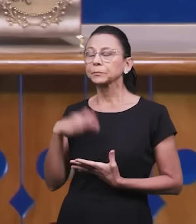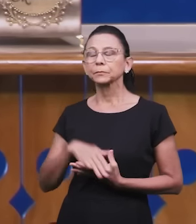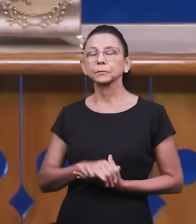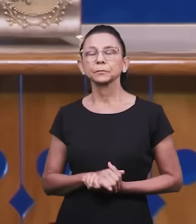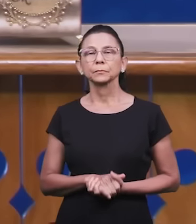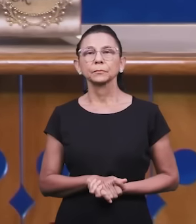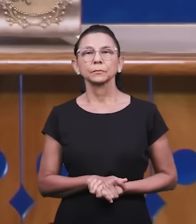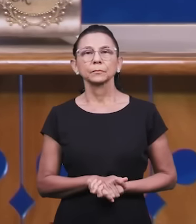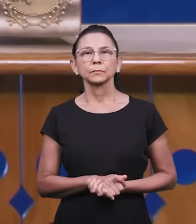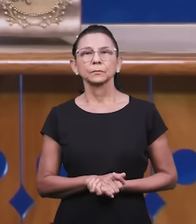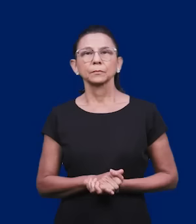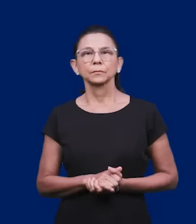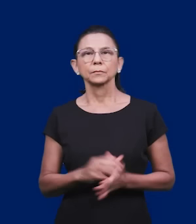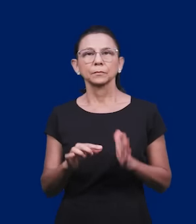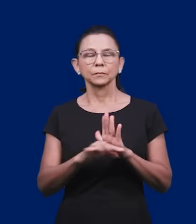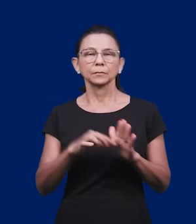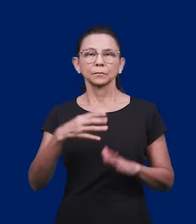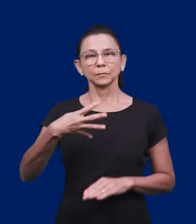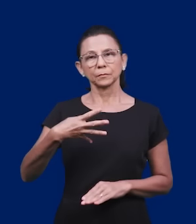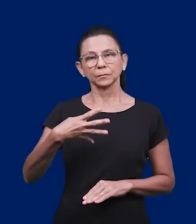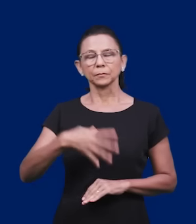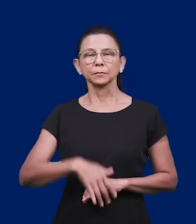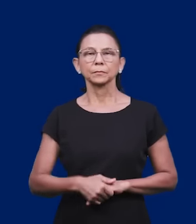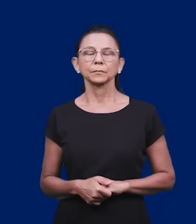frente, verso 4.